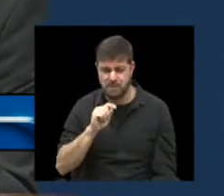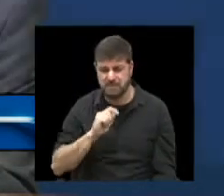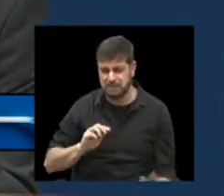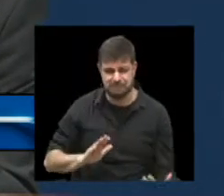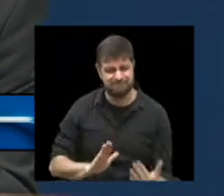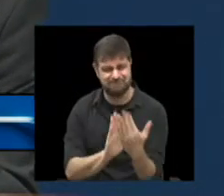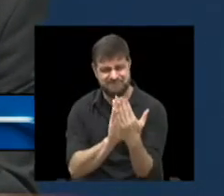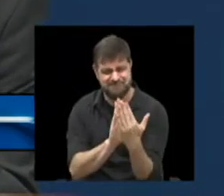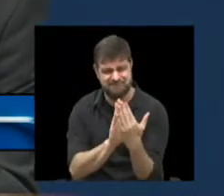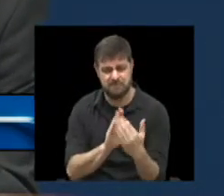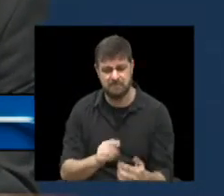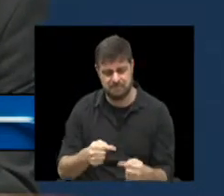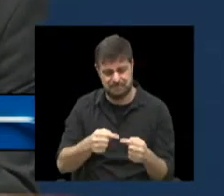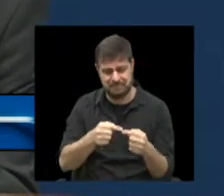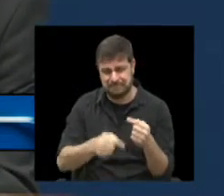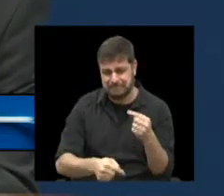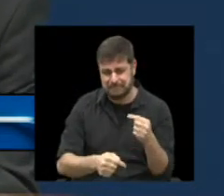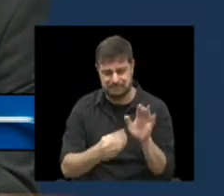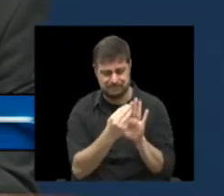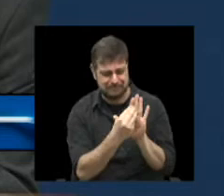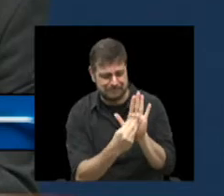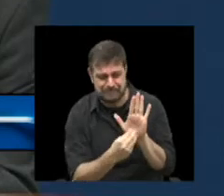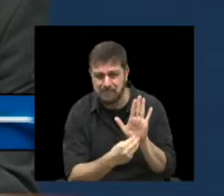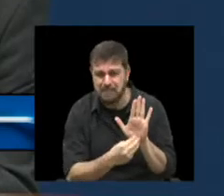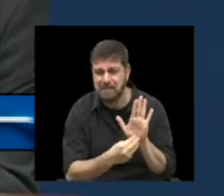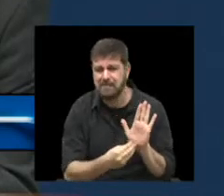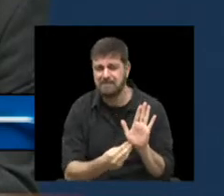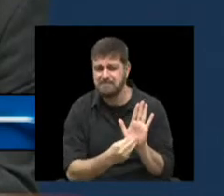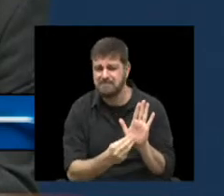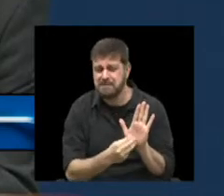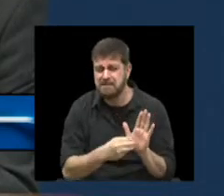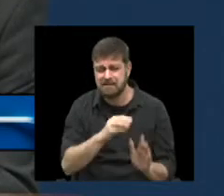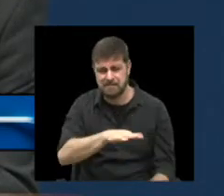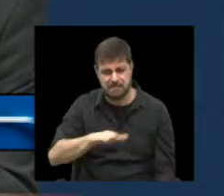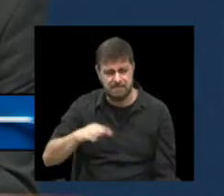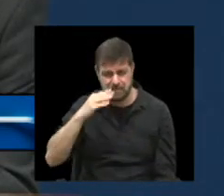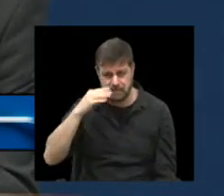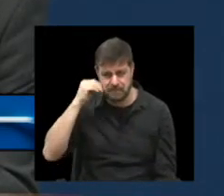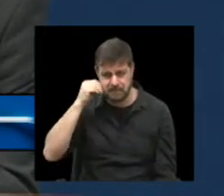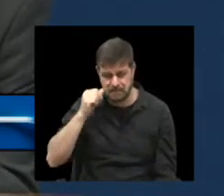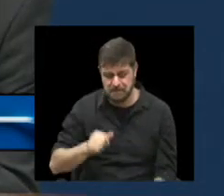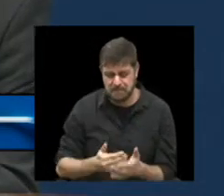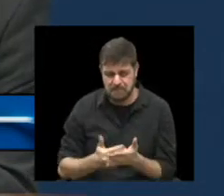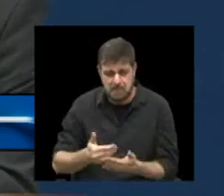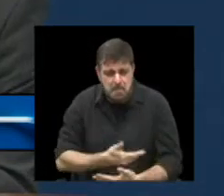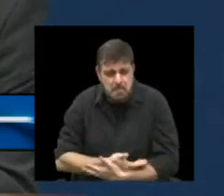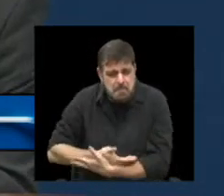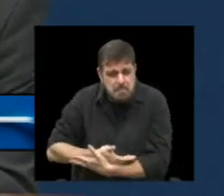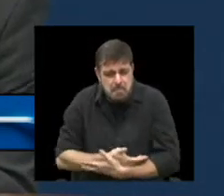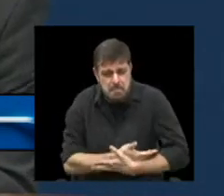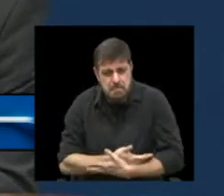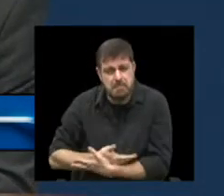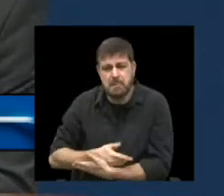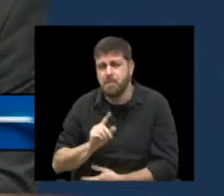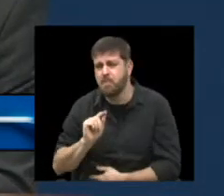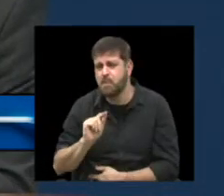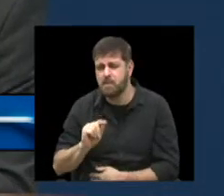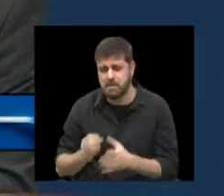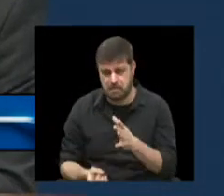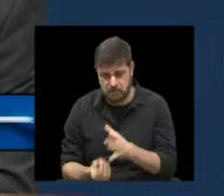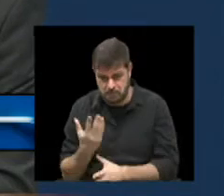impacta nas crianças, principalmente na primeira infância, é a falta